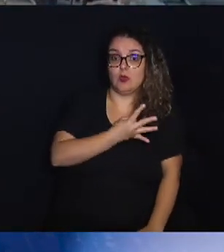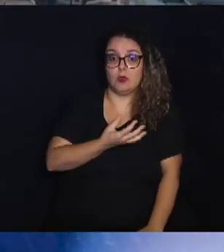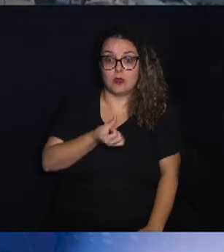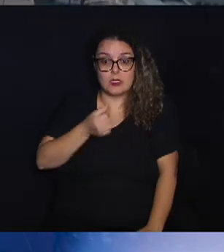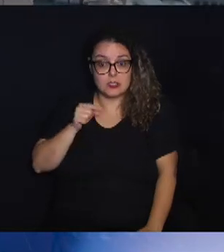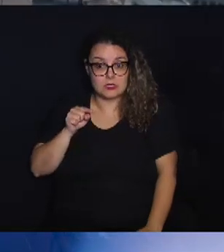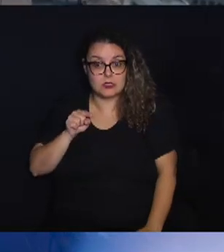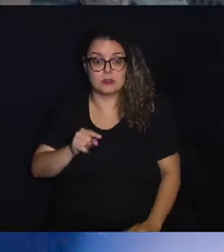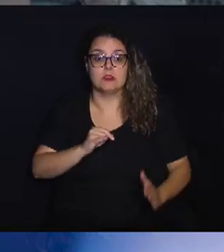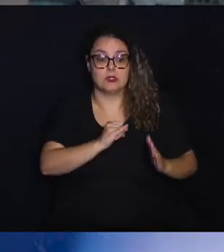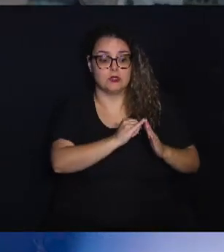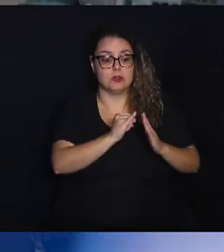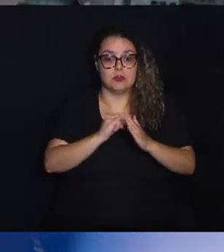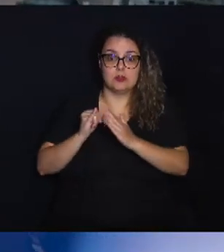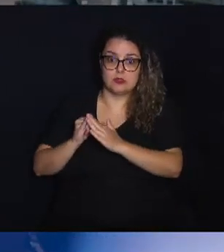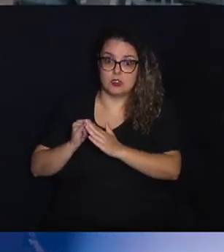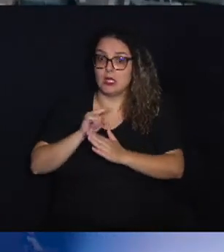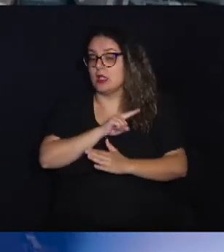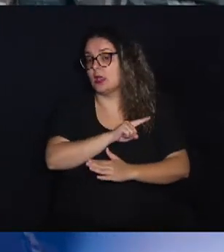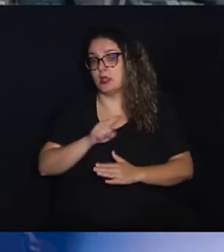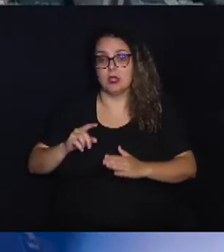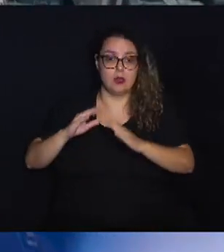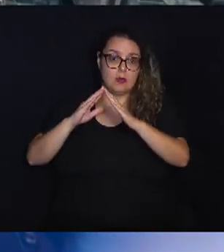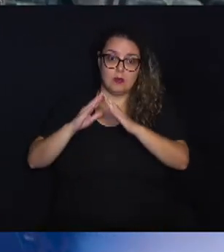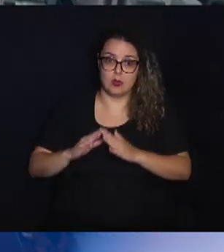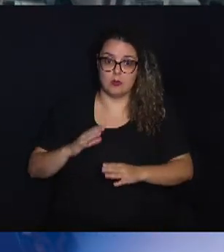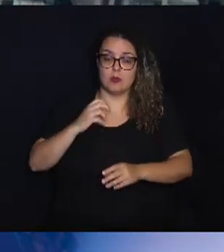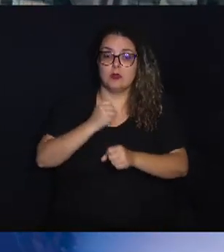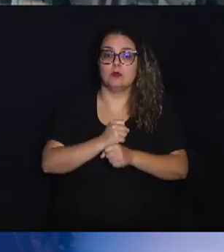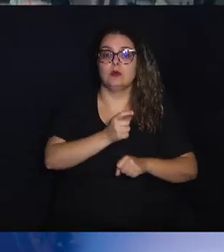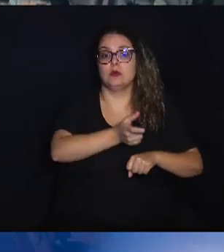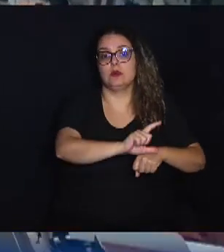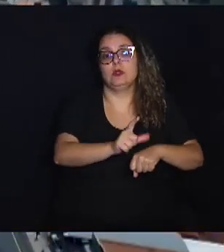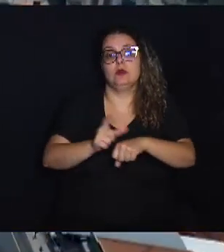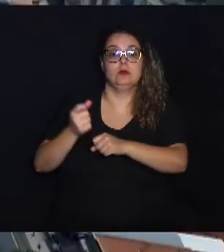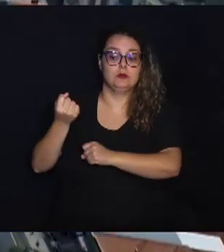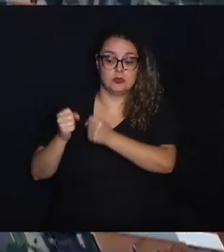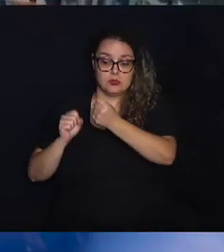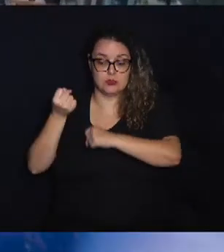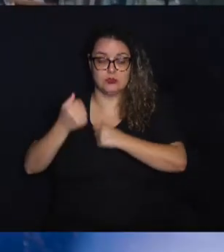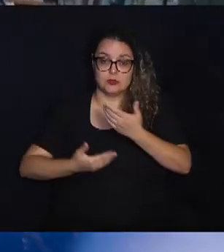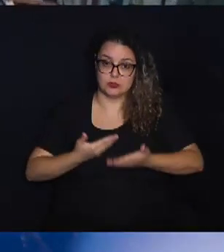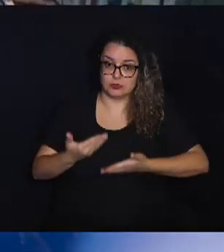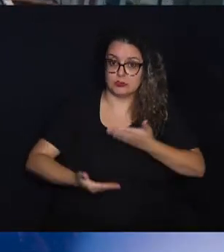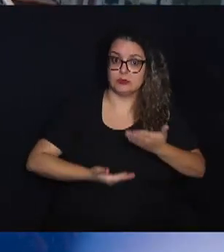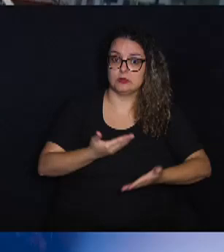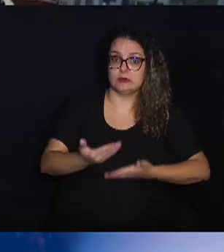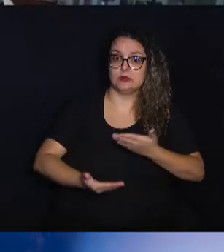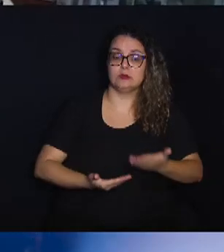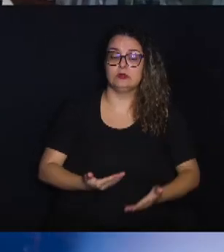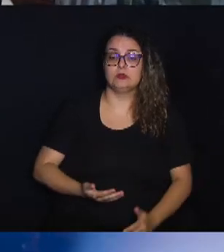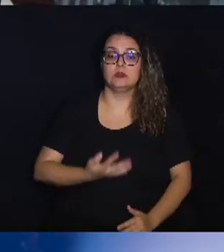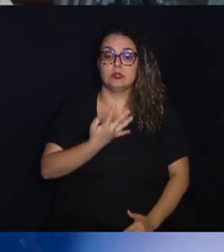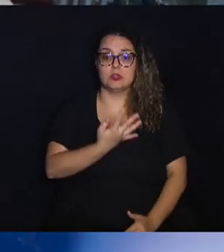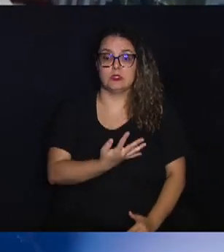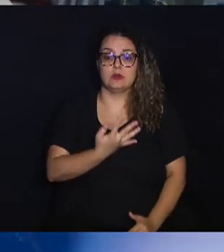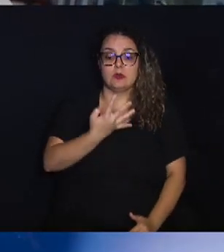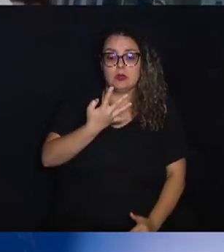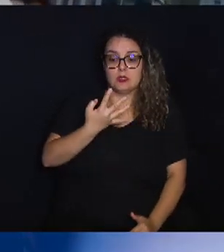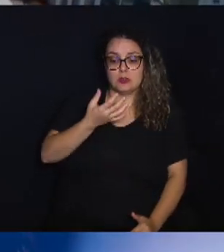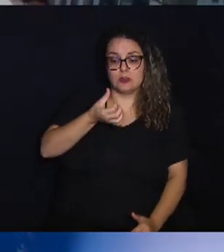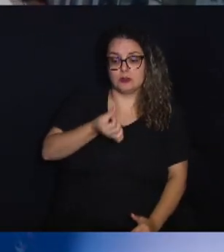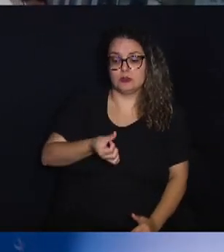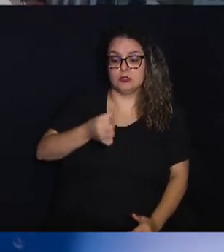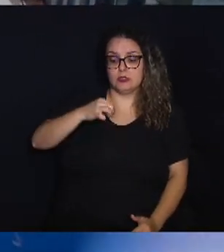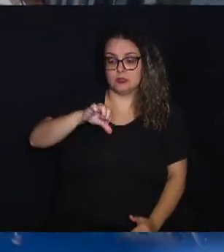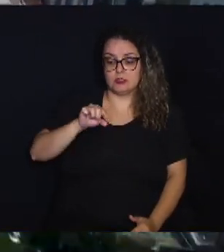mil imóveis não residenciais, incluindo comércios, indústrias e serviços, e cerca de